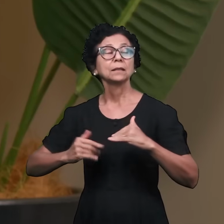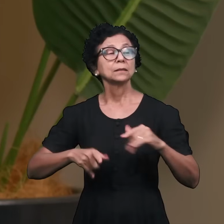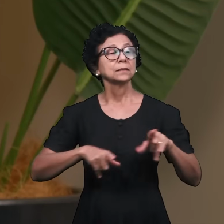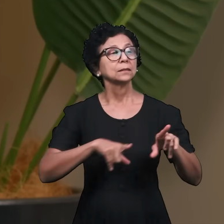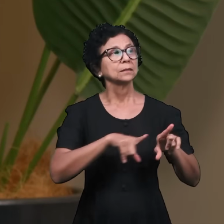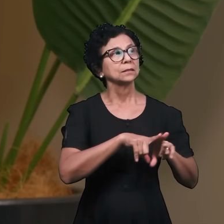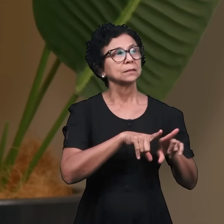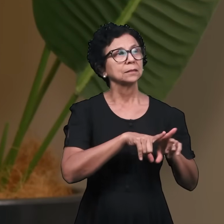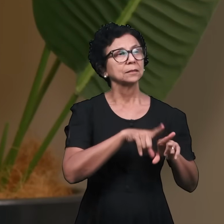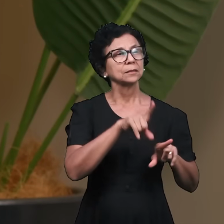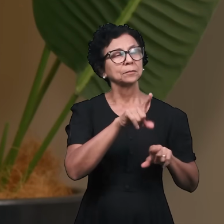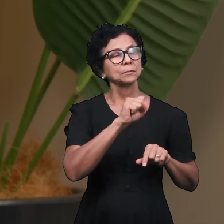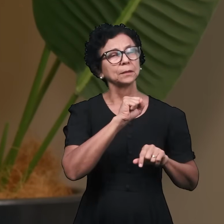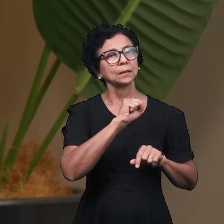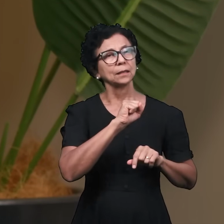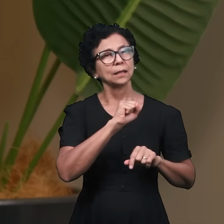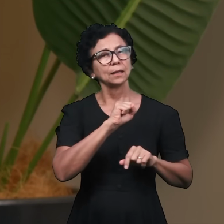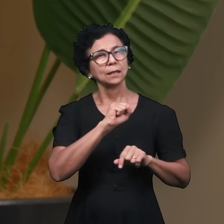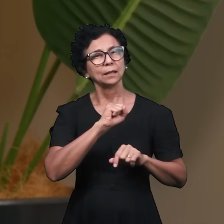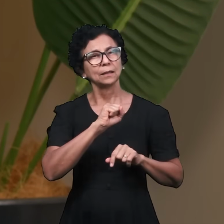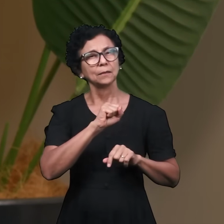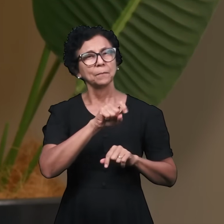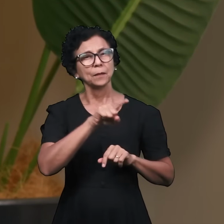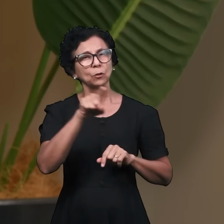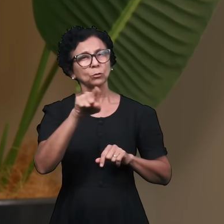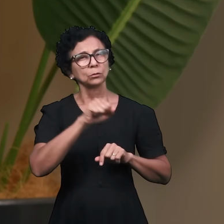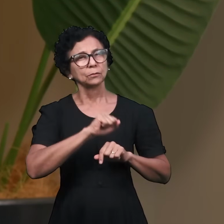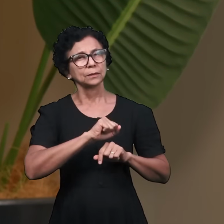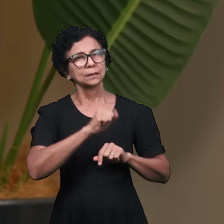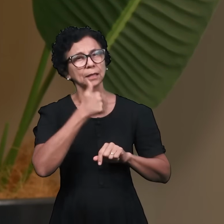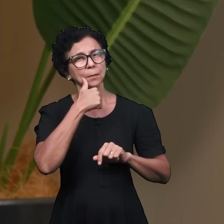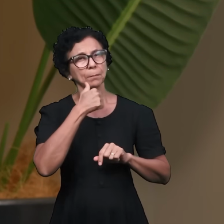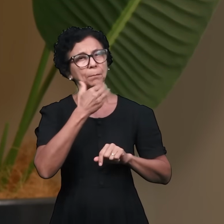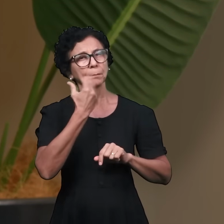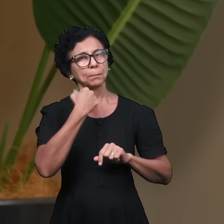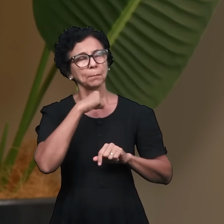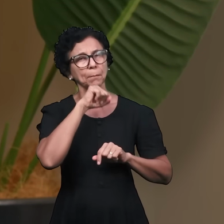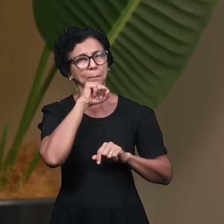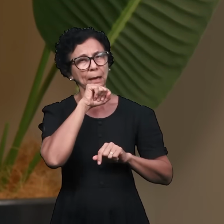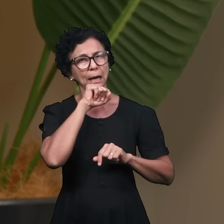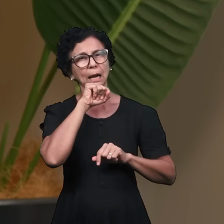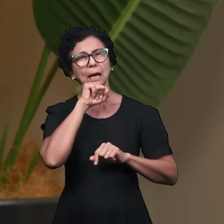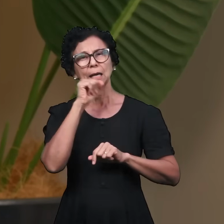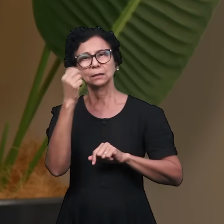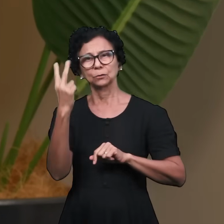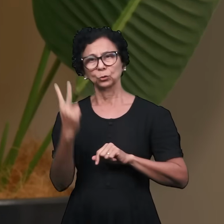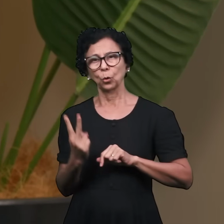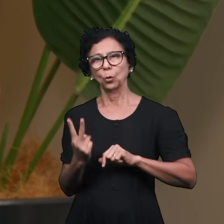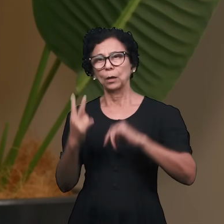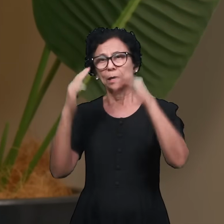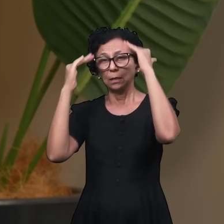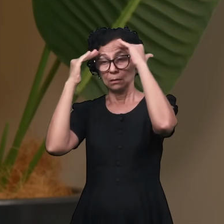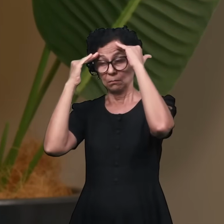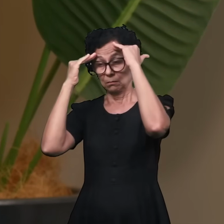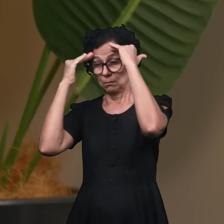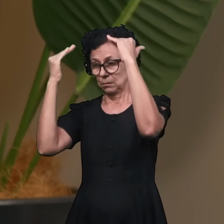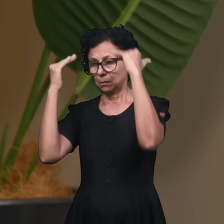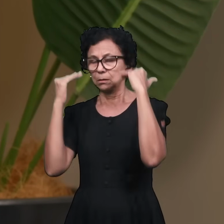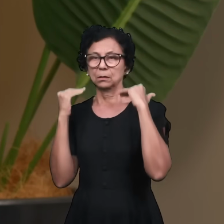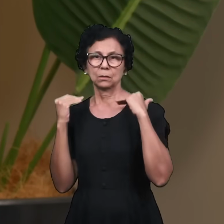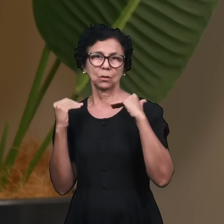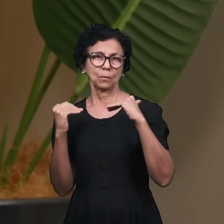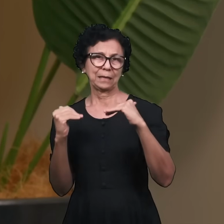começar, falando que quando você desonra o pai e a mãe e desobedece, você não é